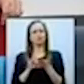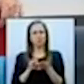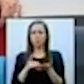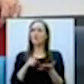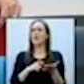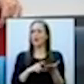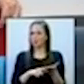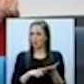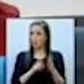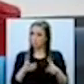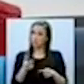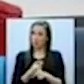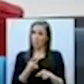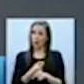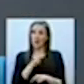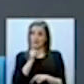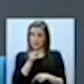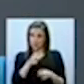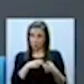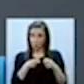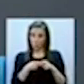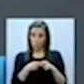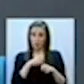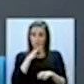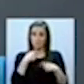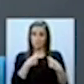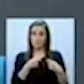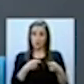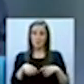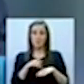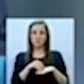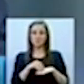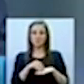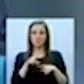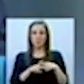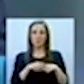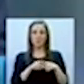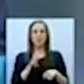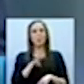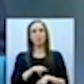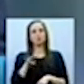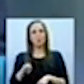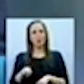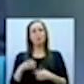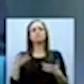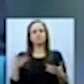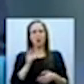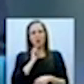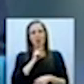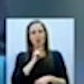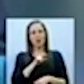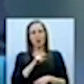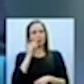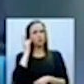que é necessário comprar. É evidente comprar. Que esse é que é o problema, que as famílias têm mais despesas. Uma ferramenta multimédia que permite pegar num simples